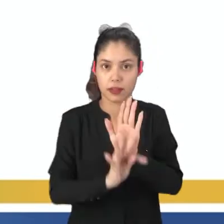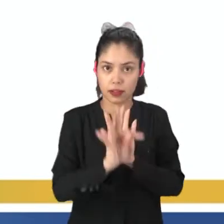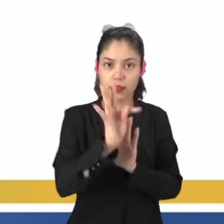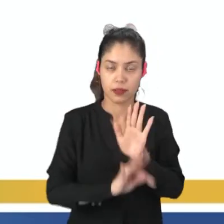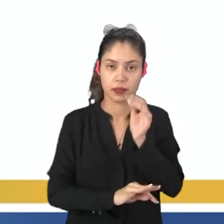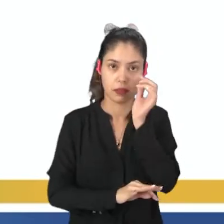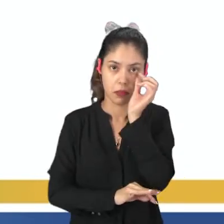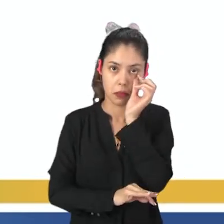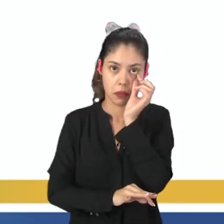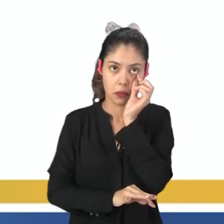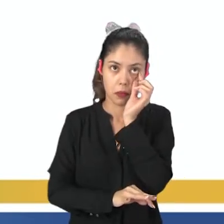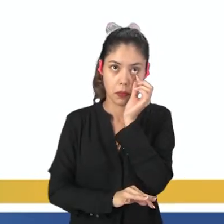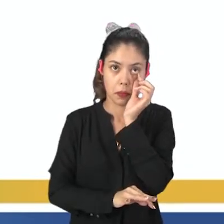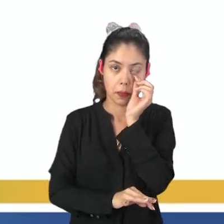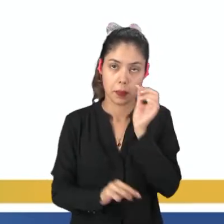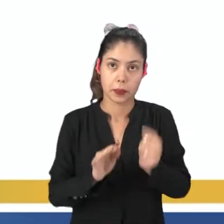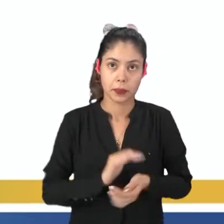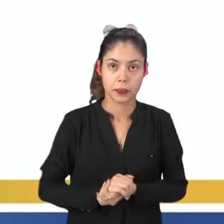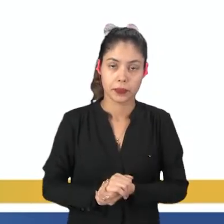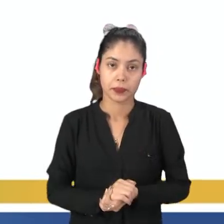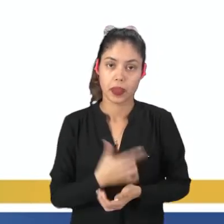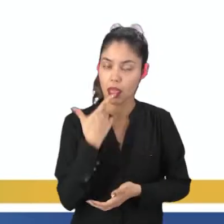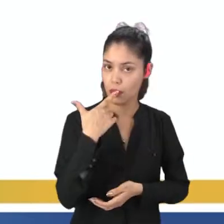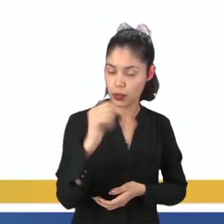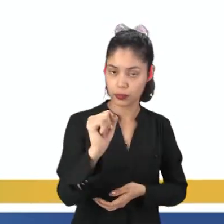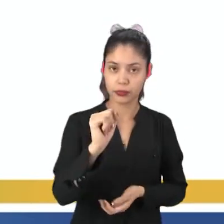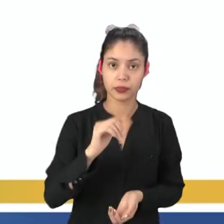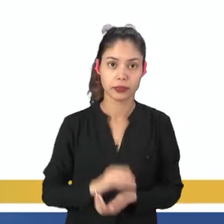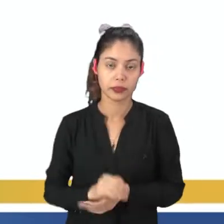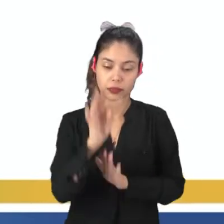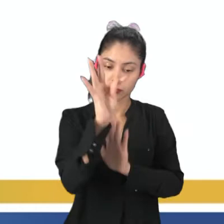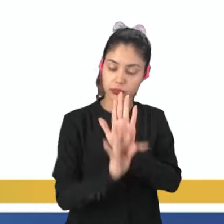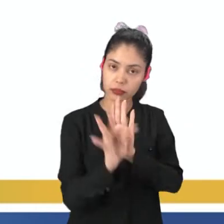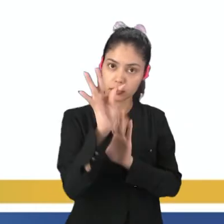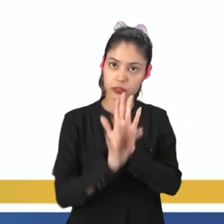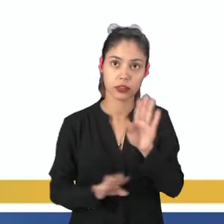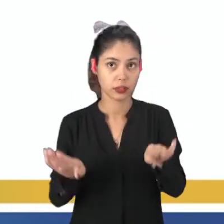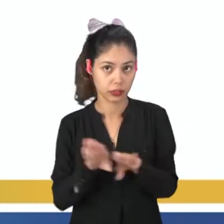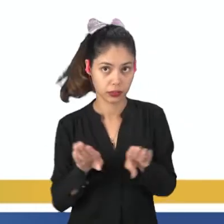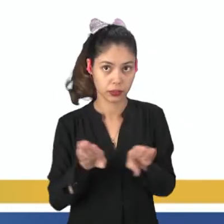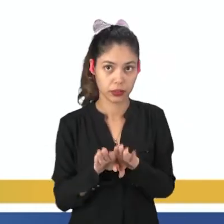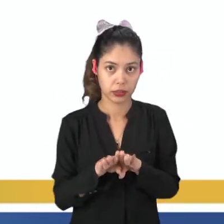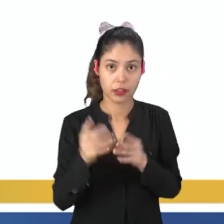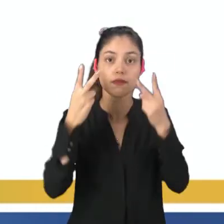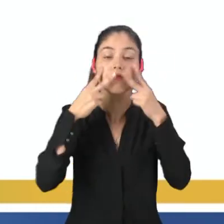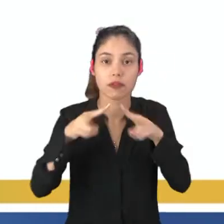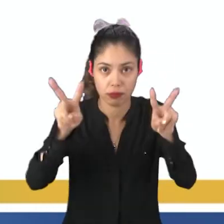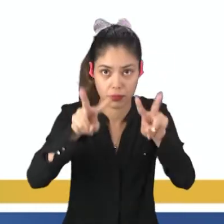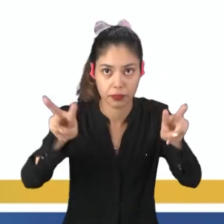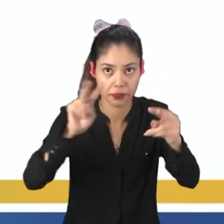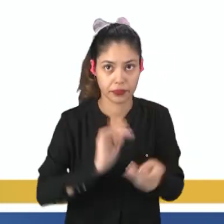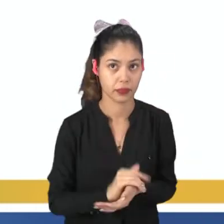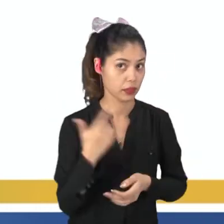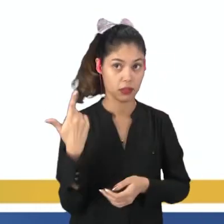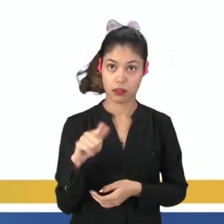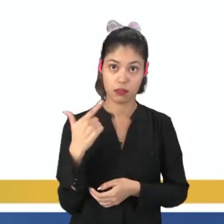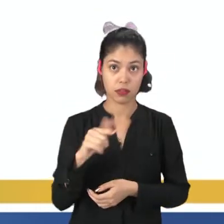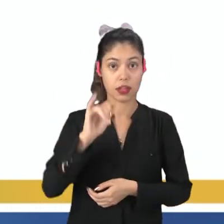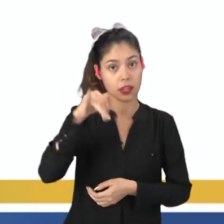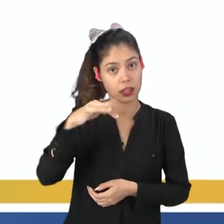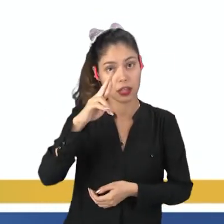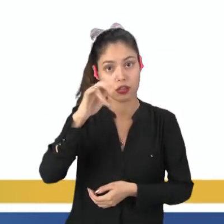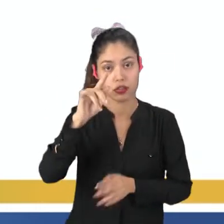né? Funciona através da linguagem textual e de linguagens visuais, não textuais.